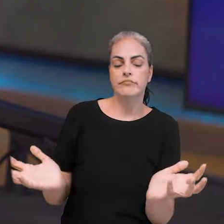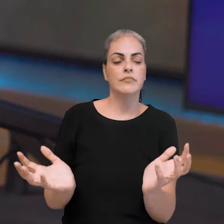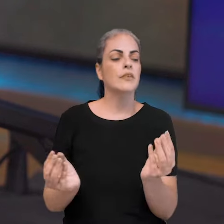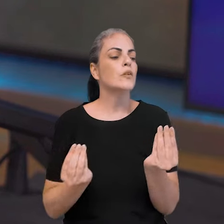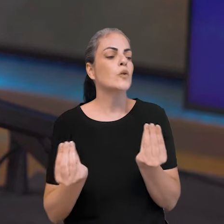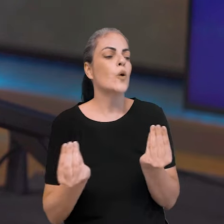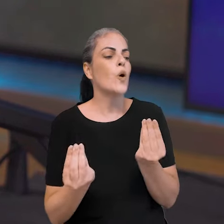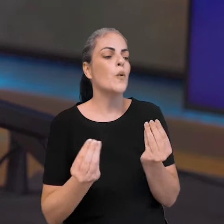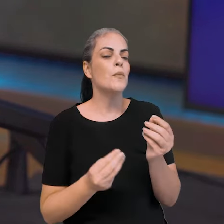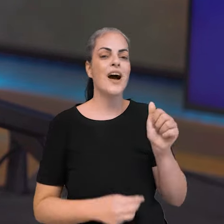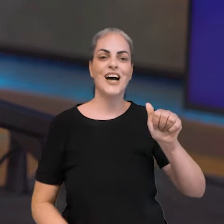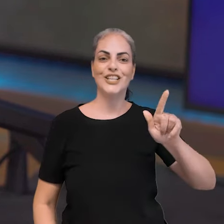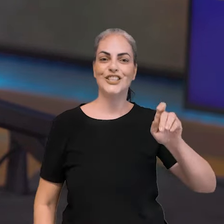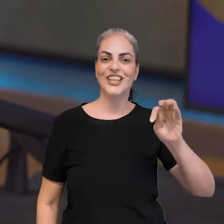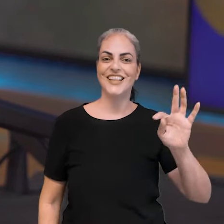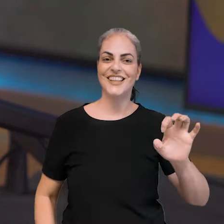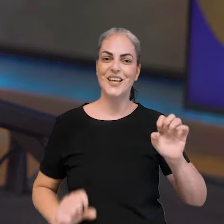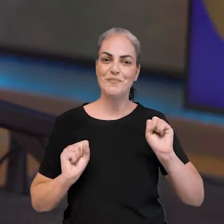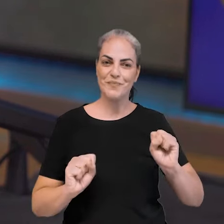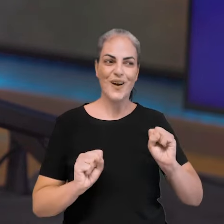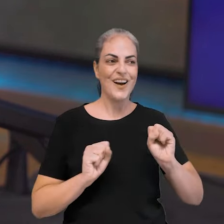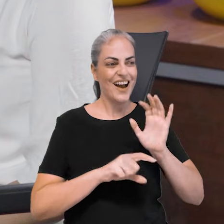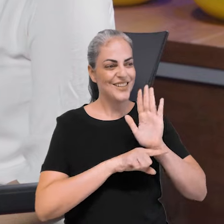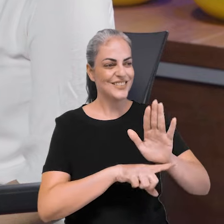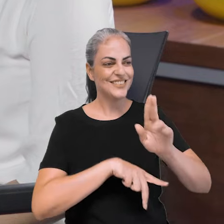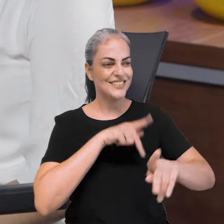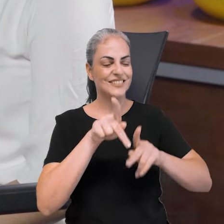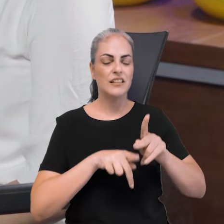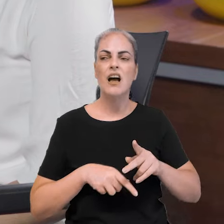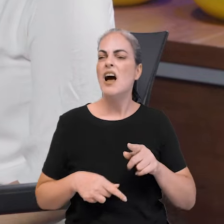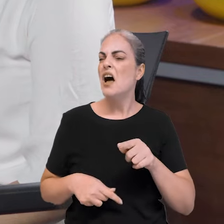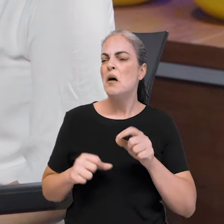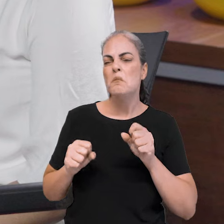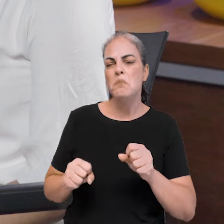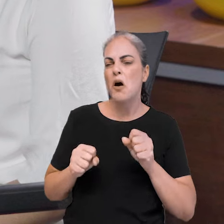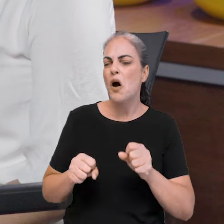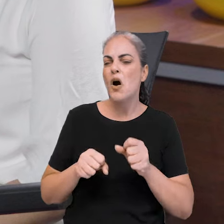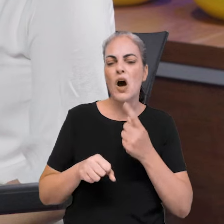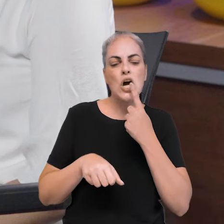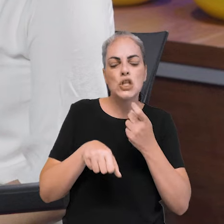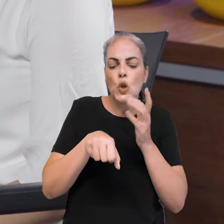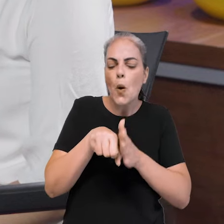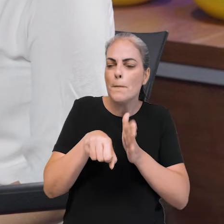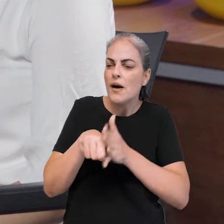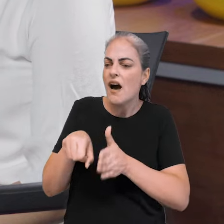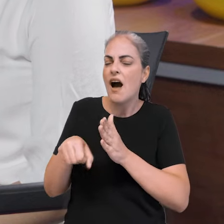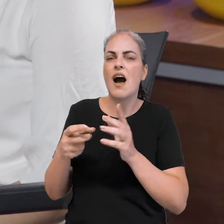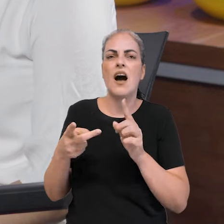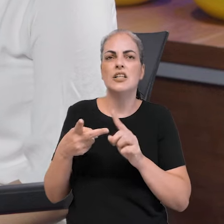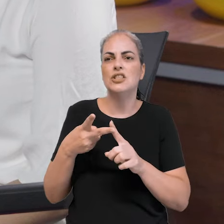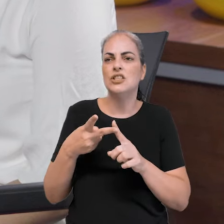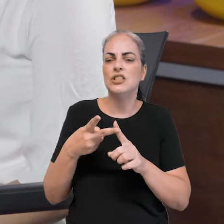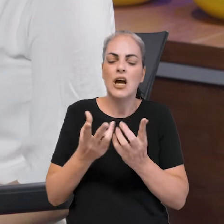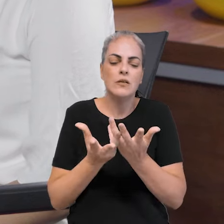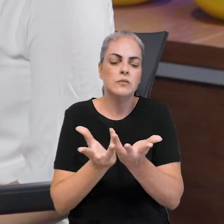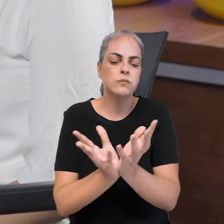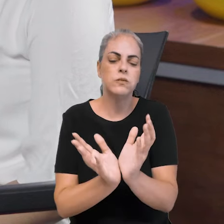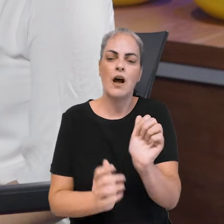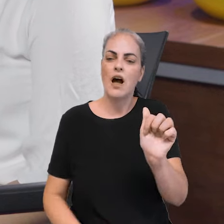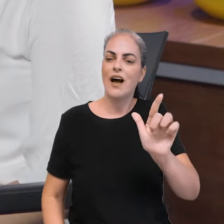também pode contribuir com essa iniciativa aí para a população? Você pode plantar tomate, você pode plantar alface,